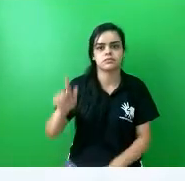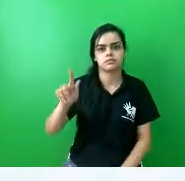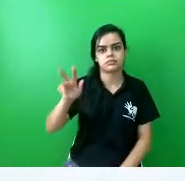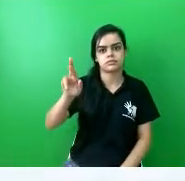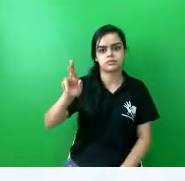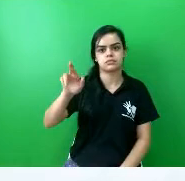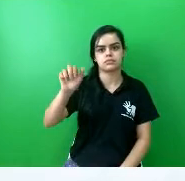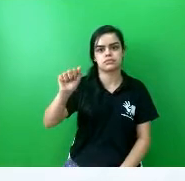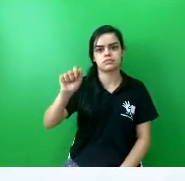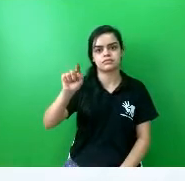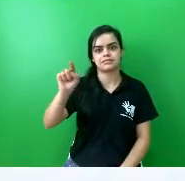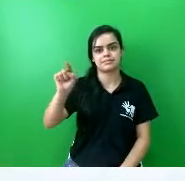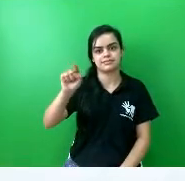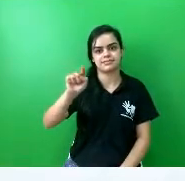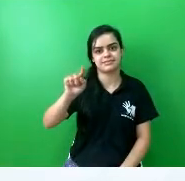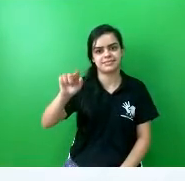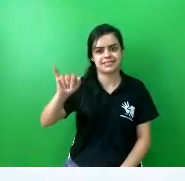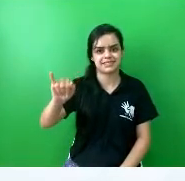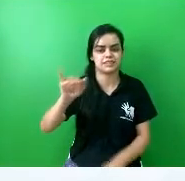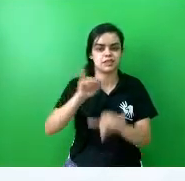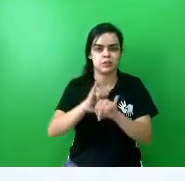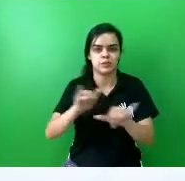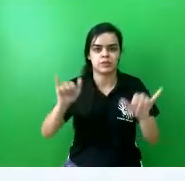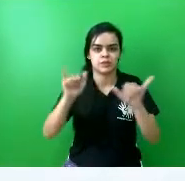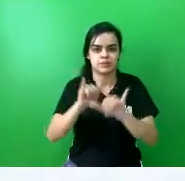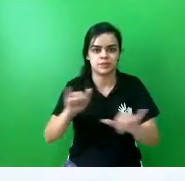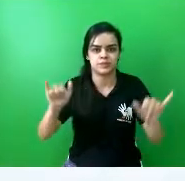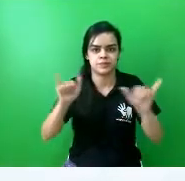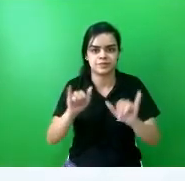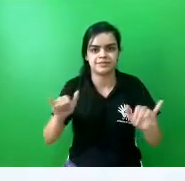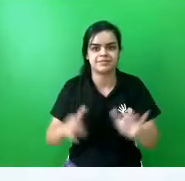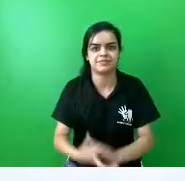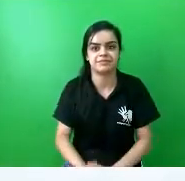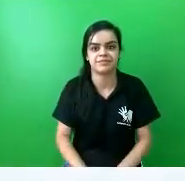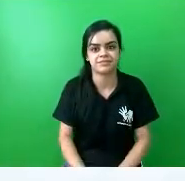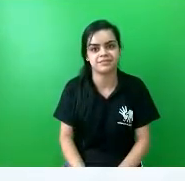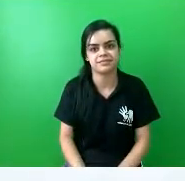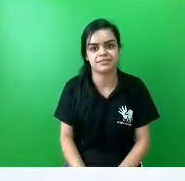sua vez de dar sua mensagem para os nossos trabalhadores e trabalhadoras.